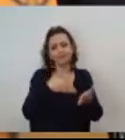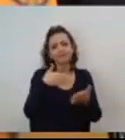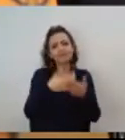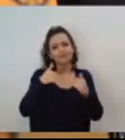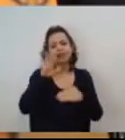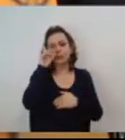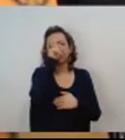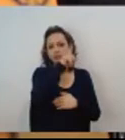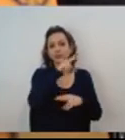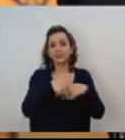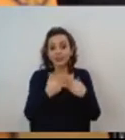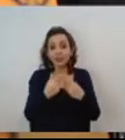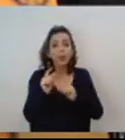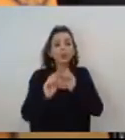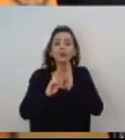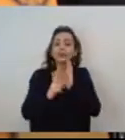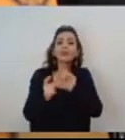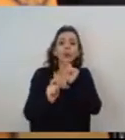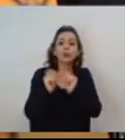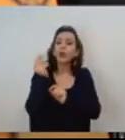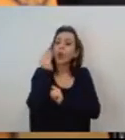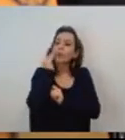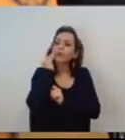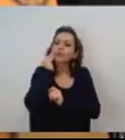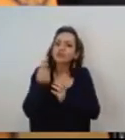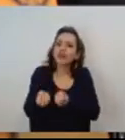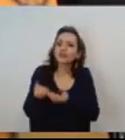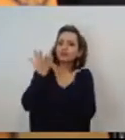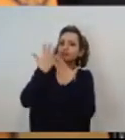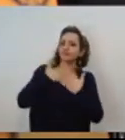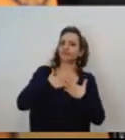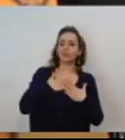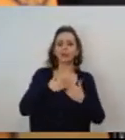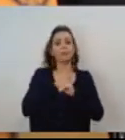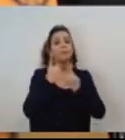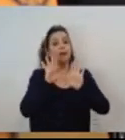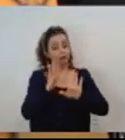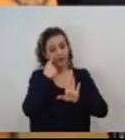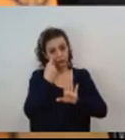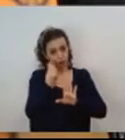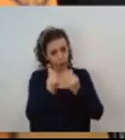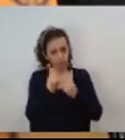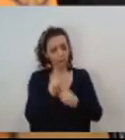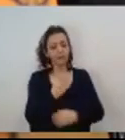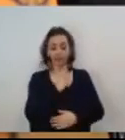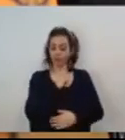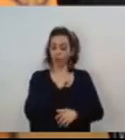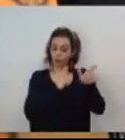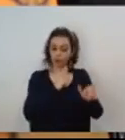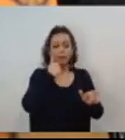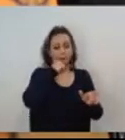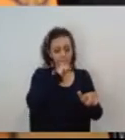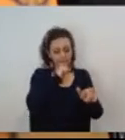chegou para mim maravilha mas olha só eu tenho uma mãe e um pai nós somos em Três Irmãos todos